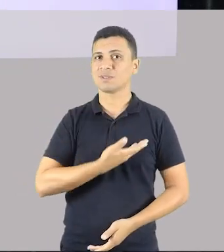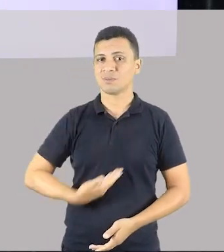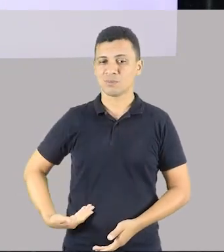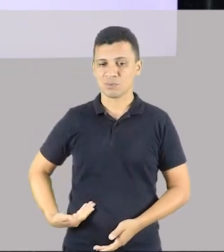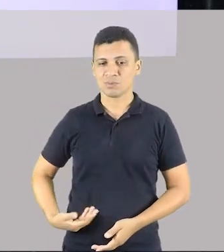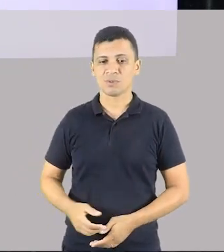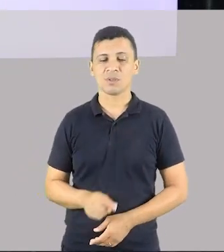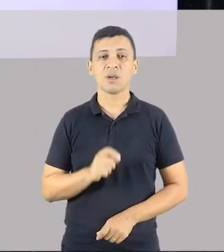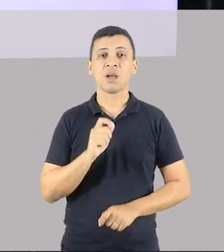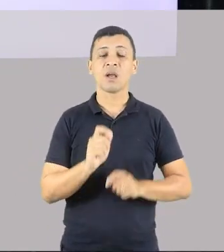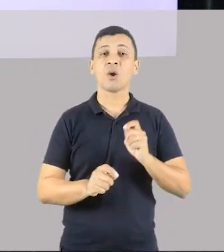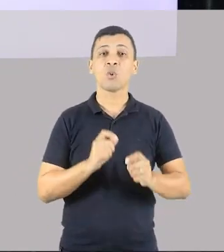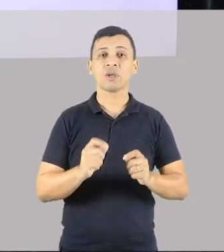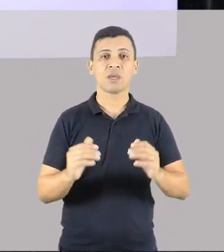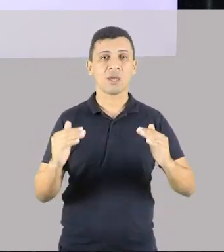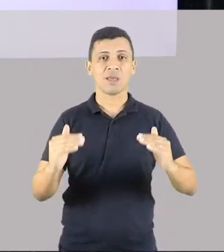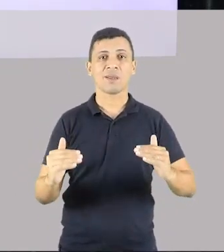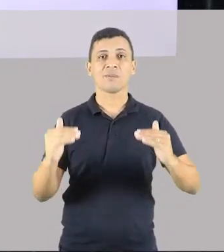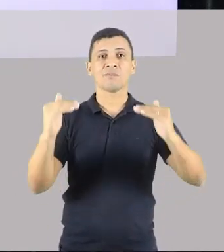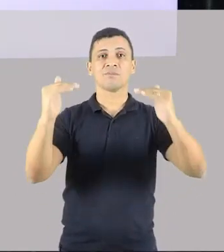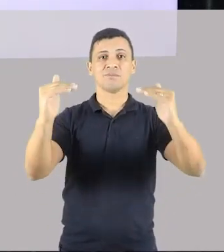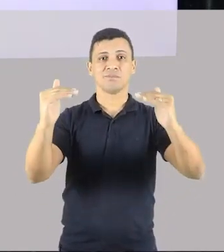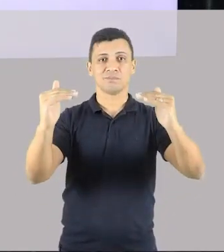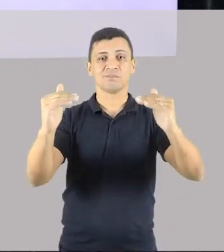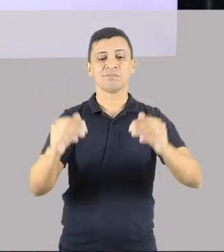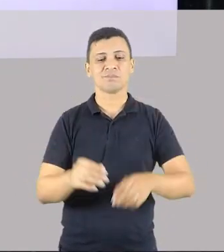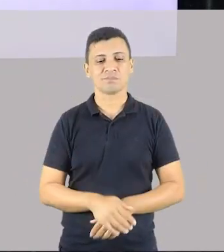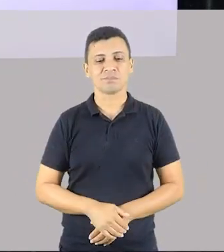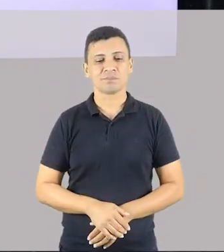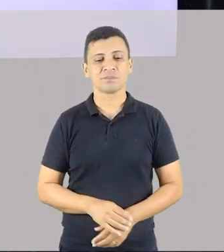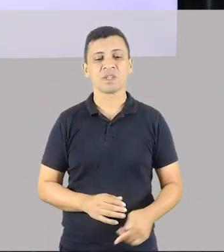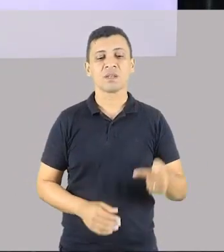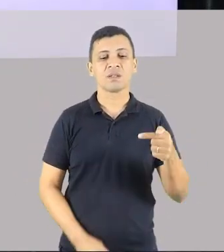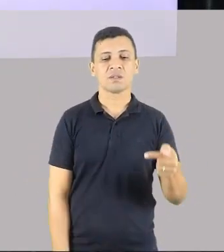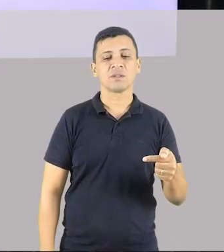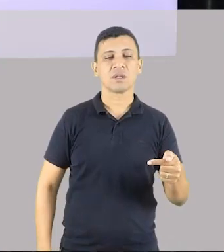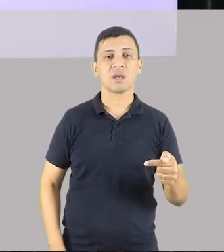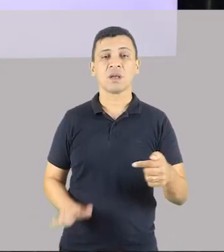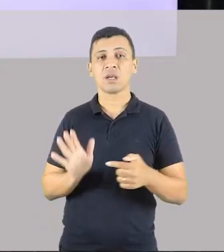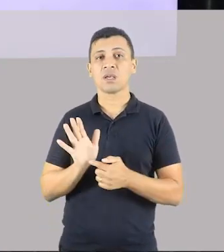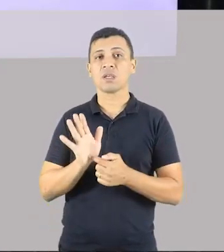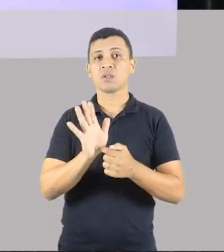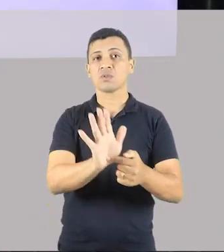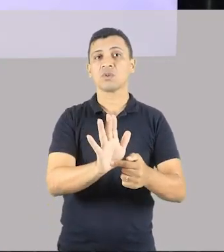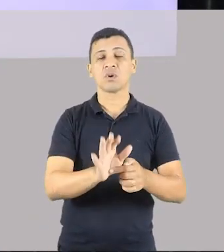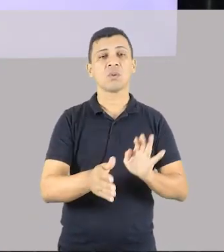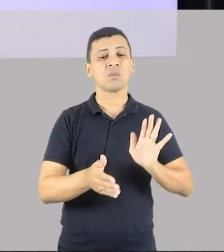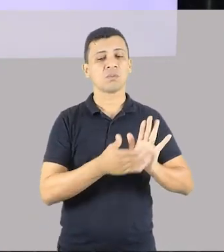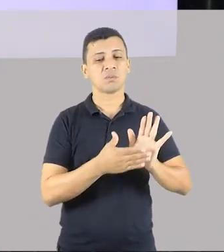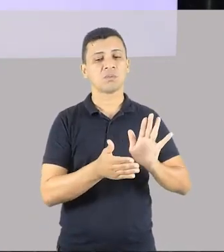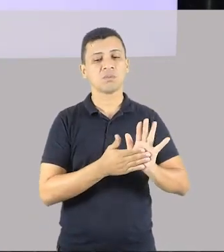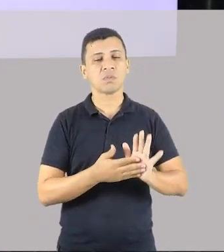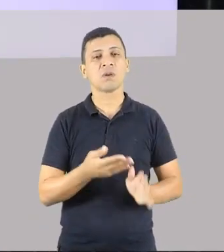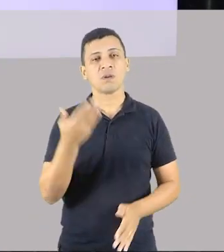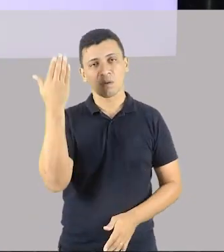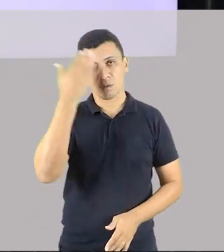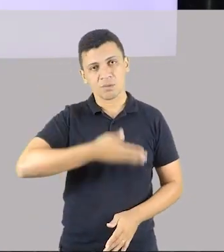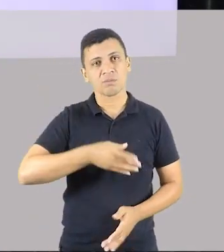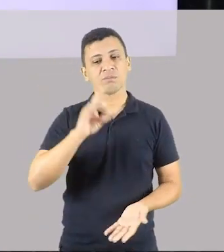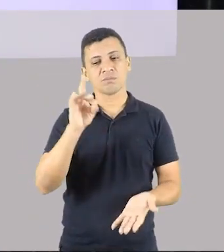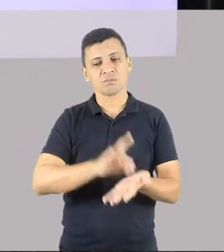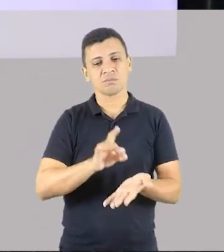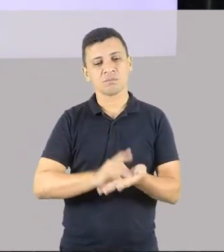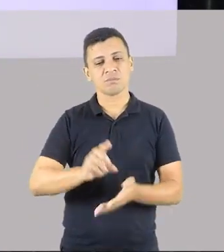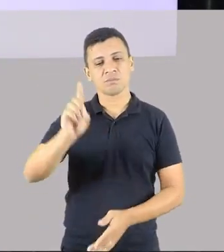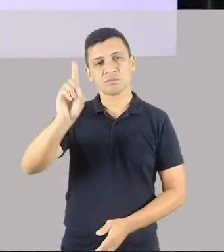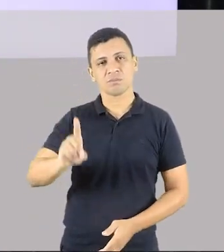público. Eu tenho aqui a proporcionalidade. E, inciso sétimo, a indicação de pressupostos de fato e de direito que